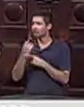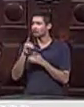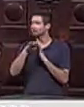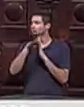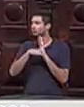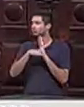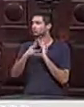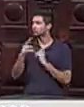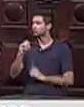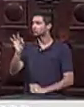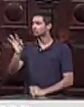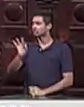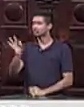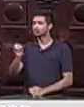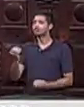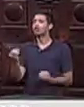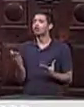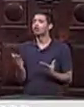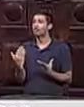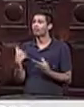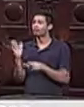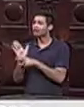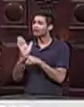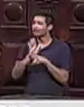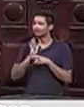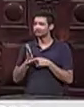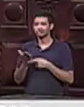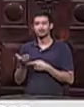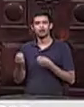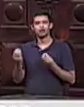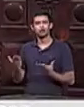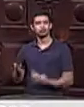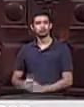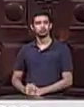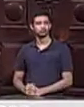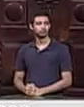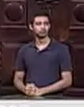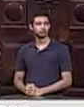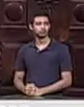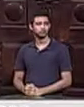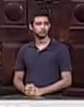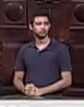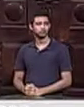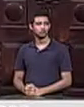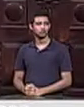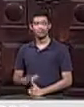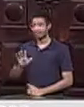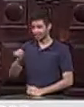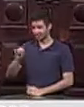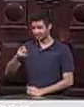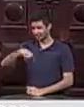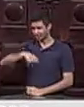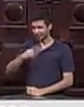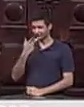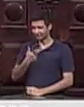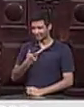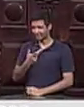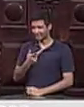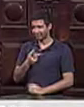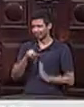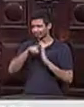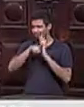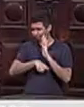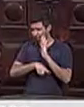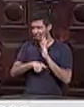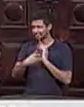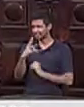30% para voltar a atender. É um contrassenso. Só que quando nós estamos falando em redução de 30%,